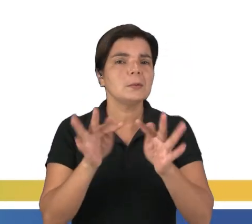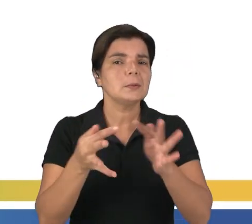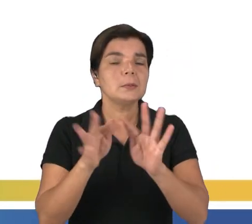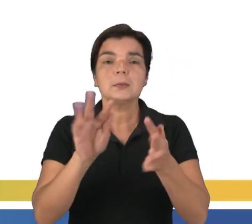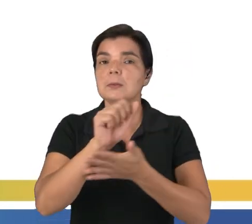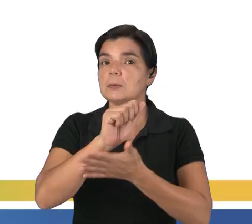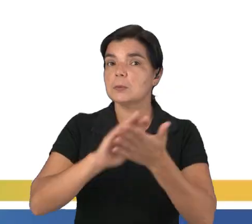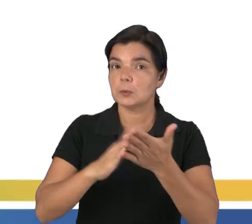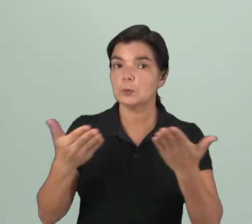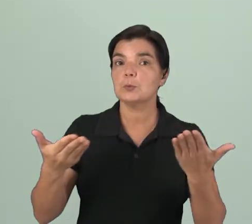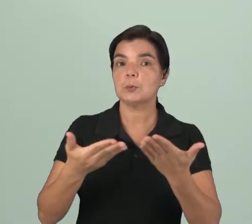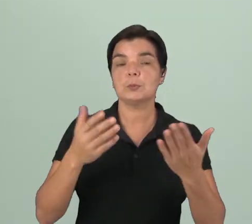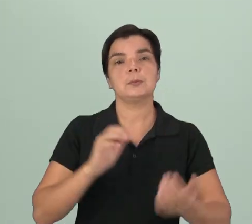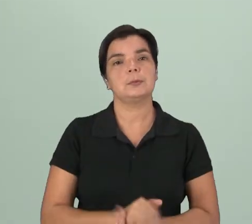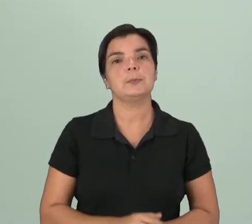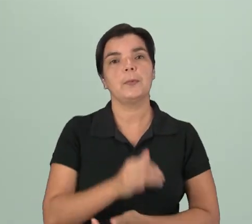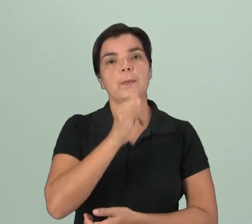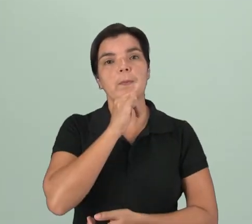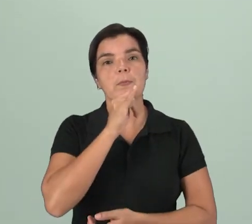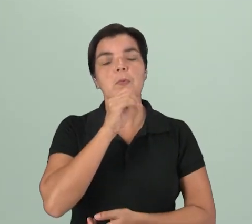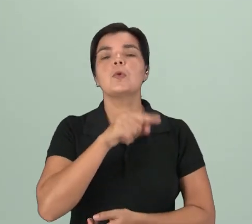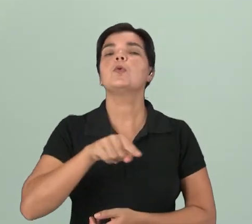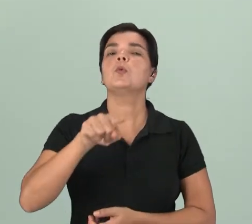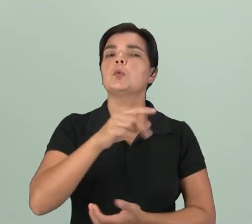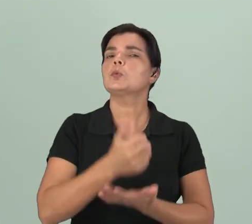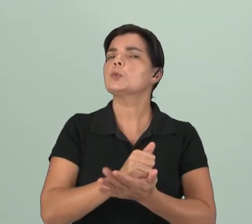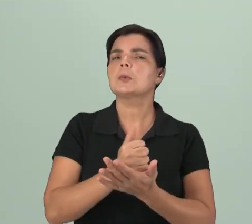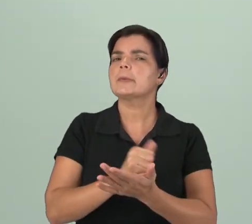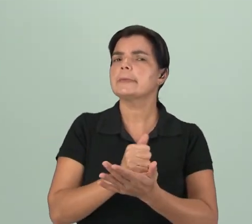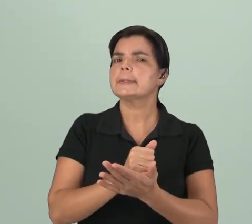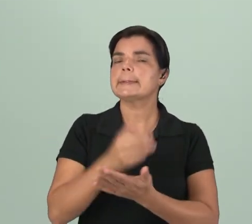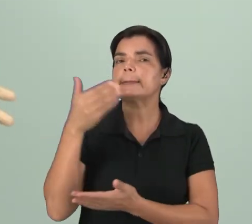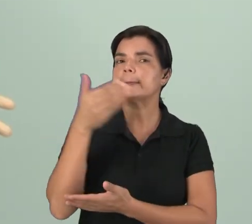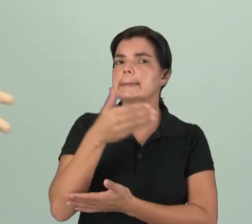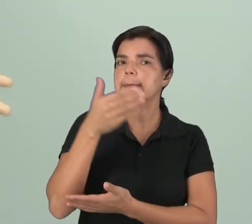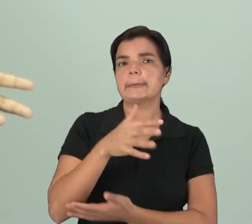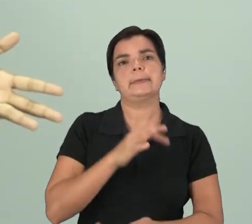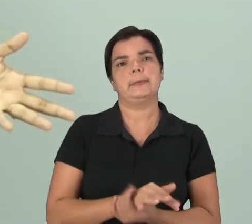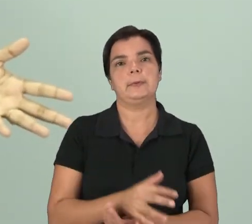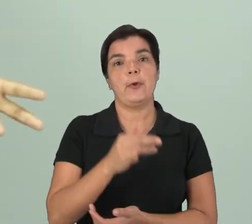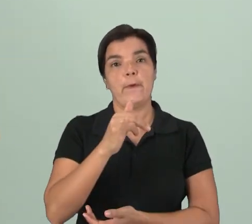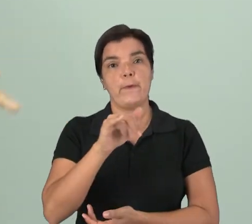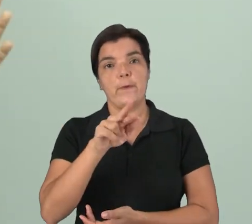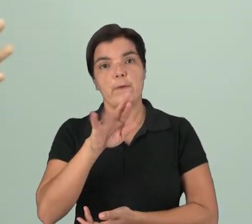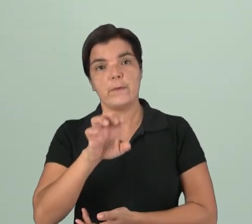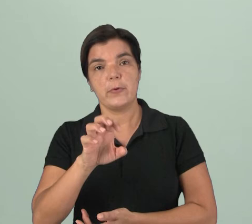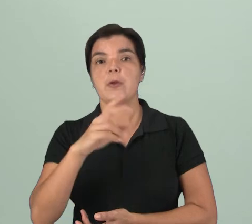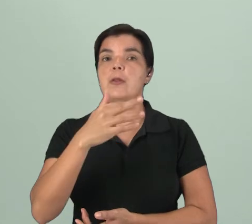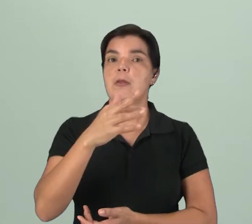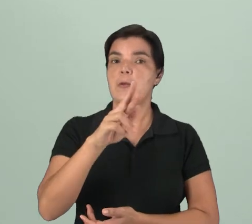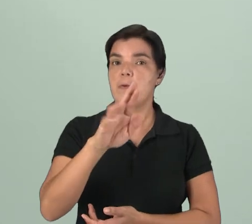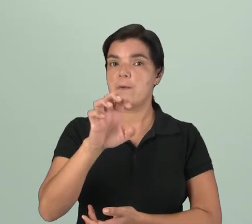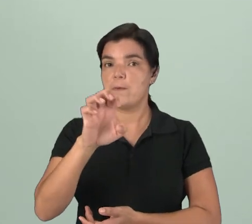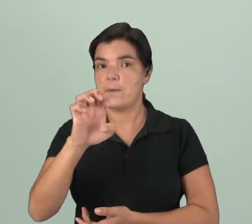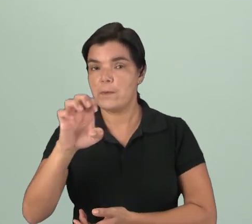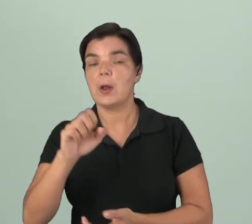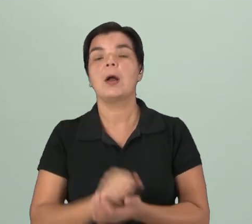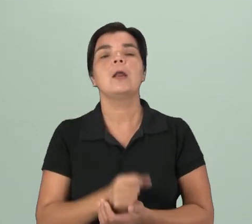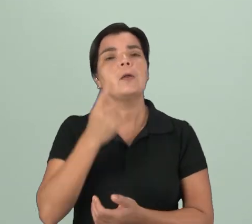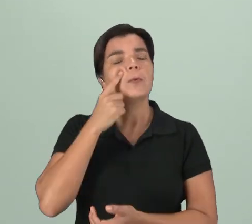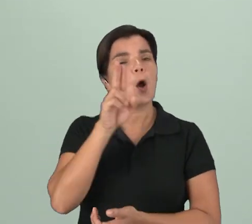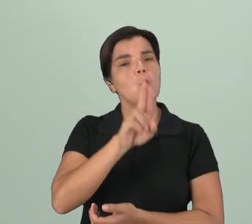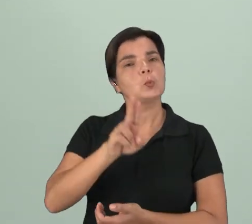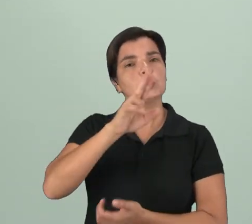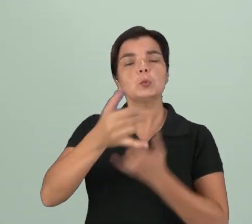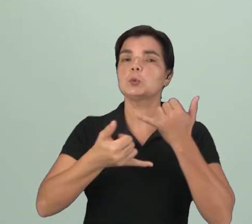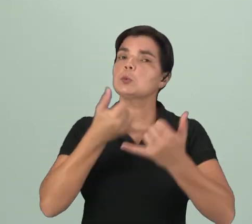nossa atividade de hoje, né? Por exemplo, o que é que vocês jogam muito, né? Free Fire, por exemplo. E aí você vai utilizar esse